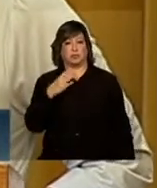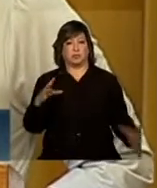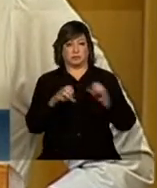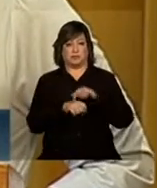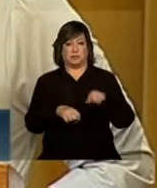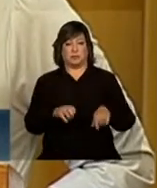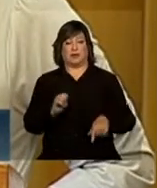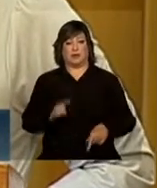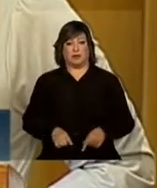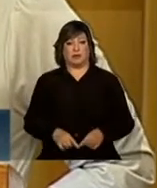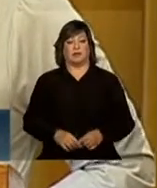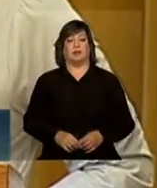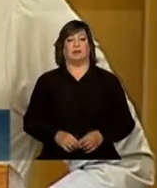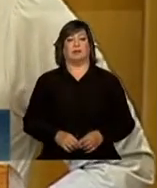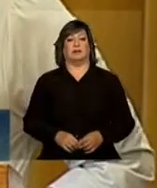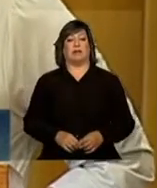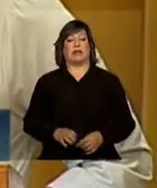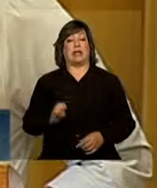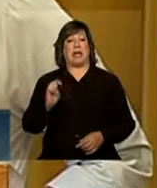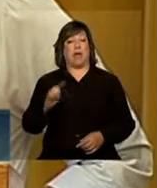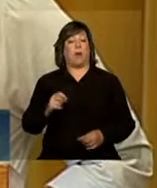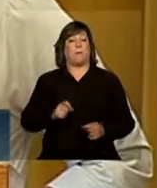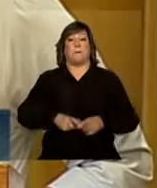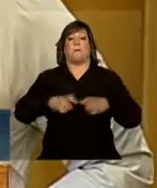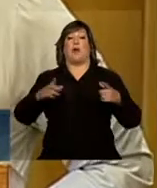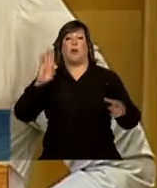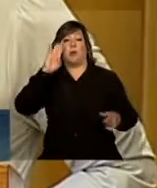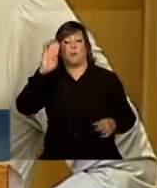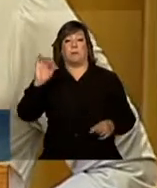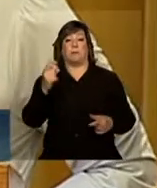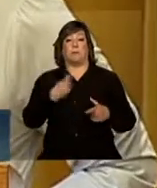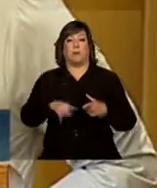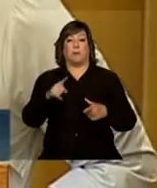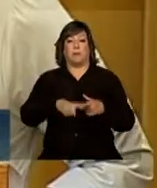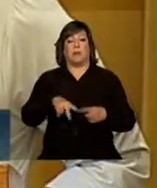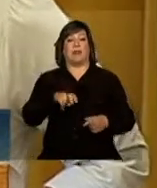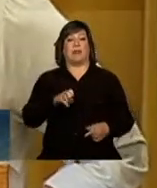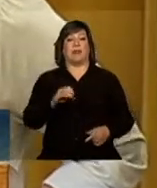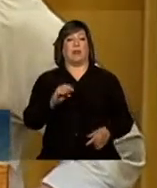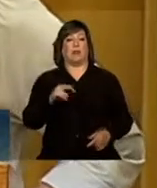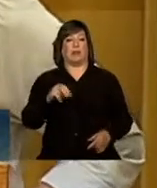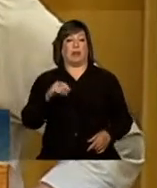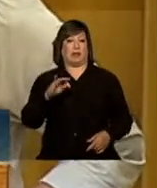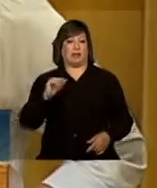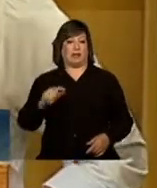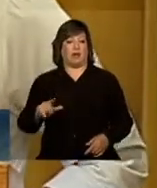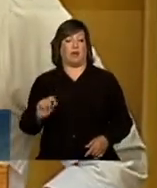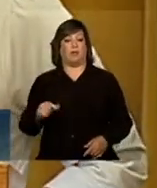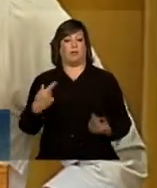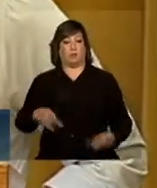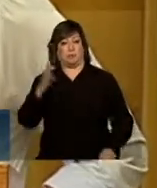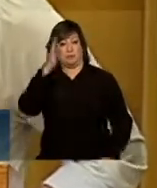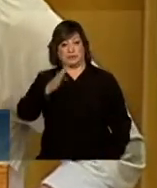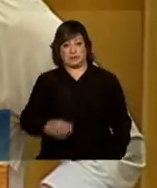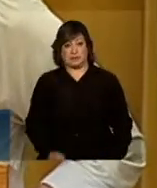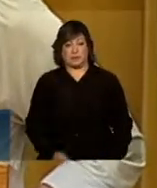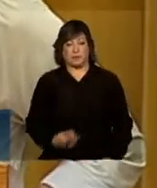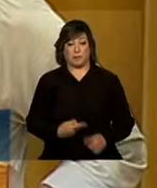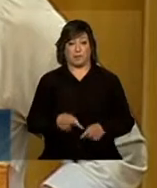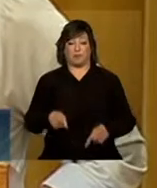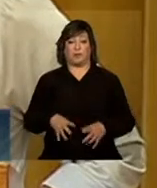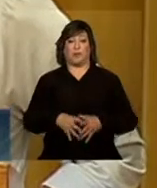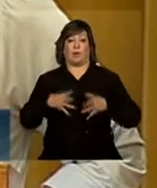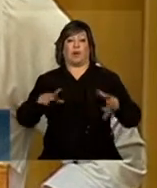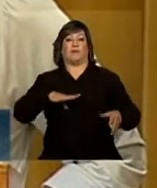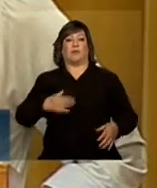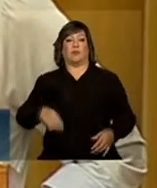e é o maior problema das mortes neonatais no Brasil. Portanto, o grande desafio brasileiro